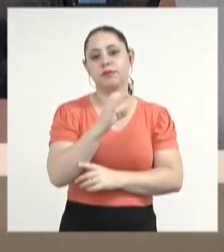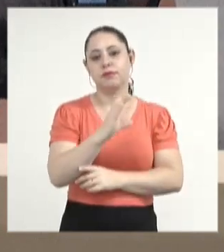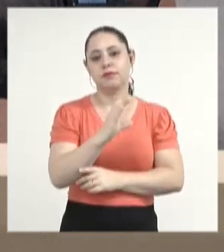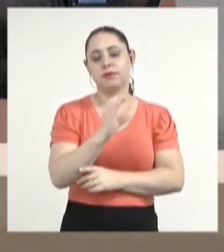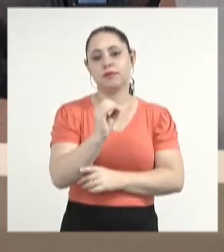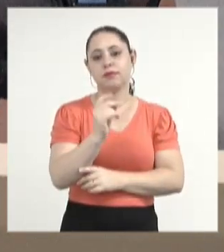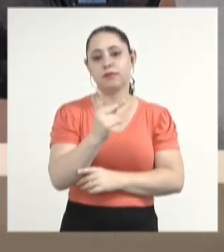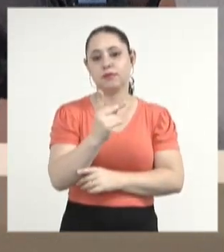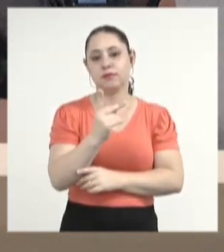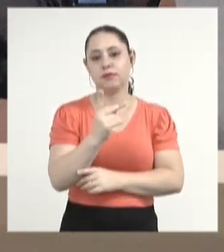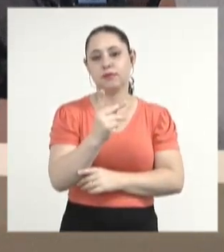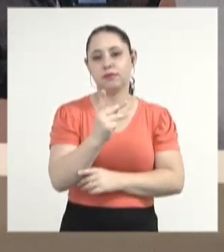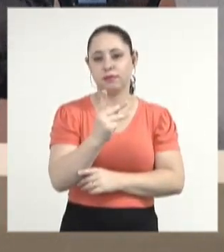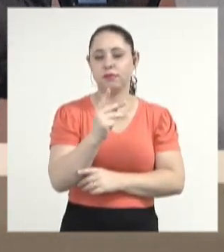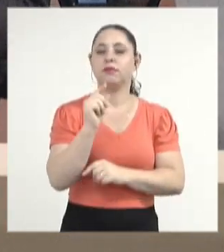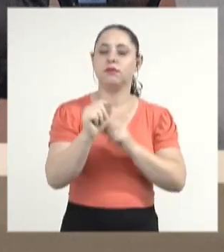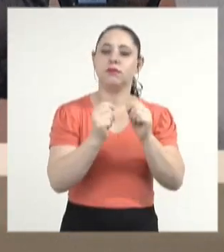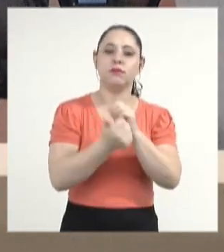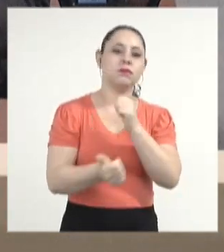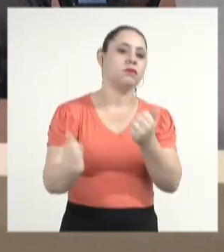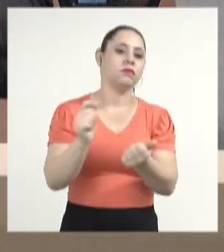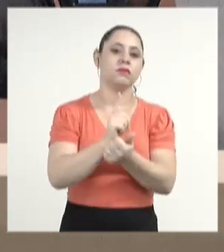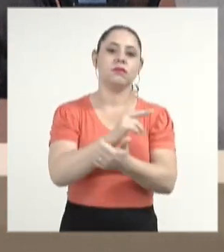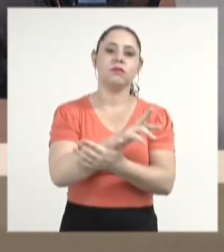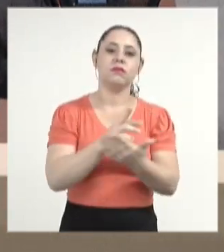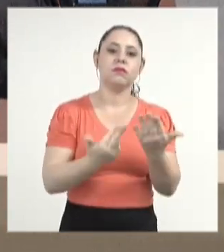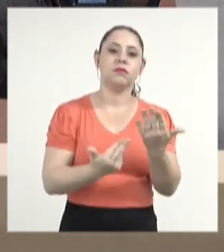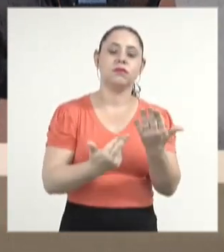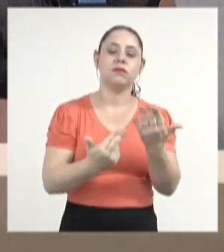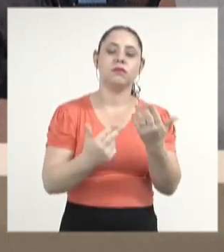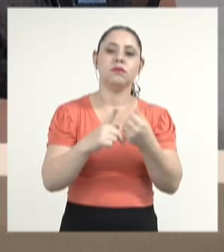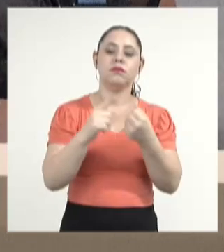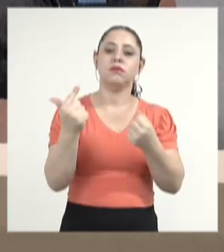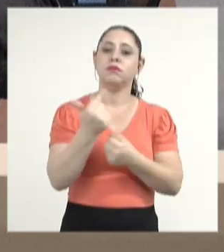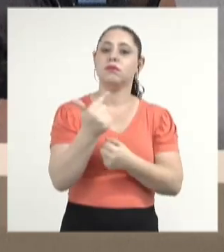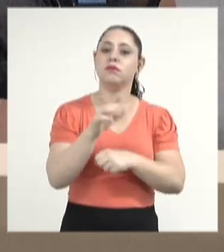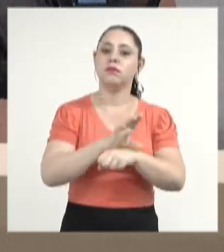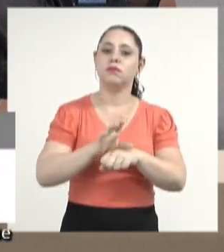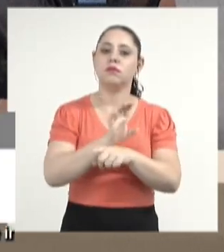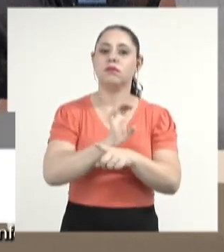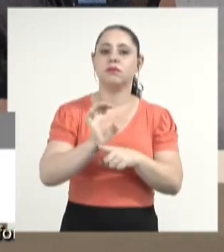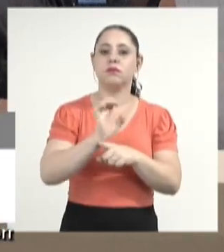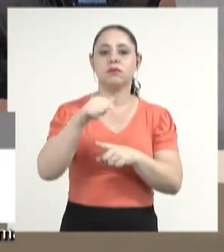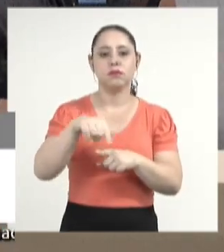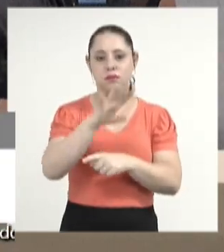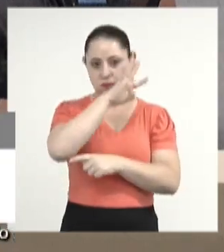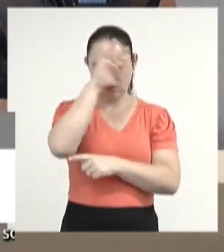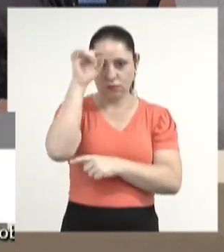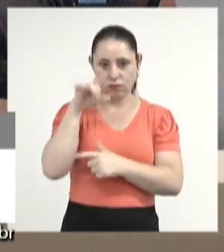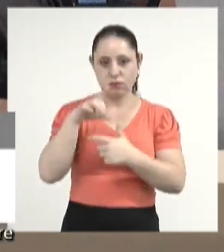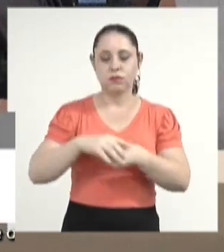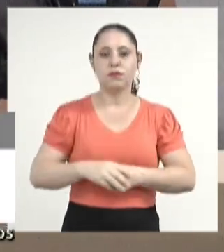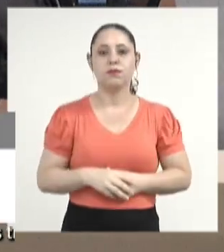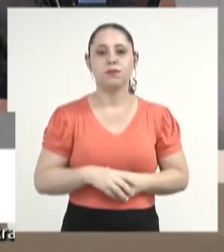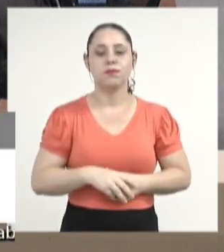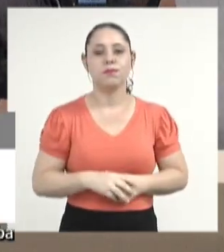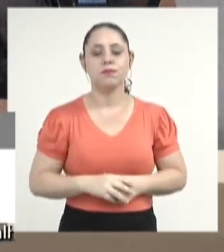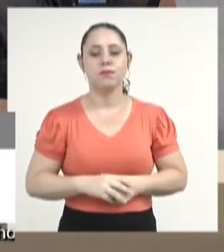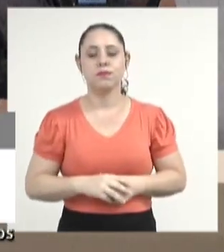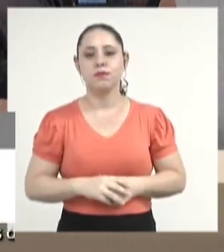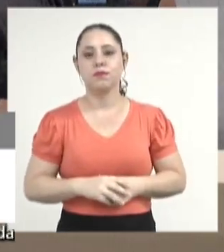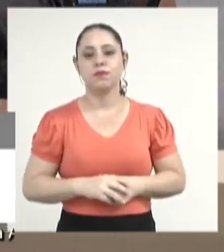votação, que tem por objetivo adequar a redação do segundo artigo da Constituição Estadual aqui de Mato Grosso do Sul.